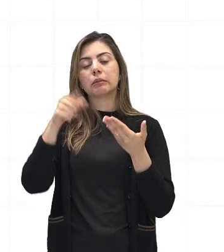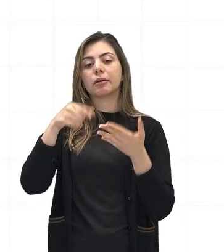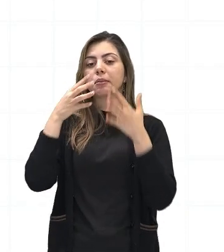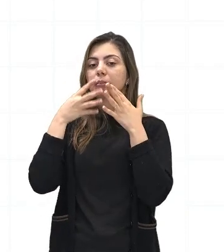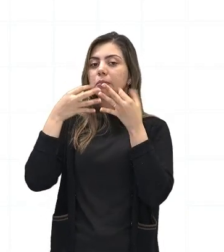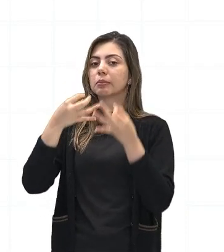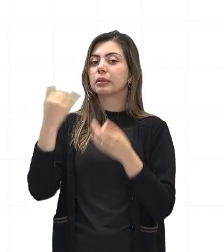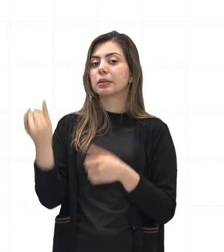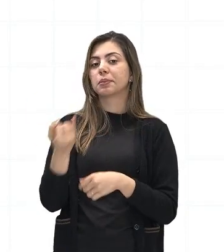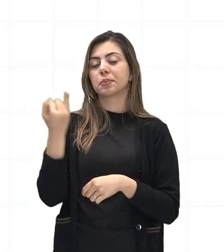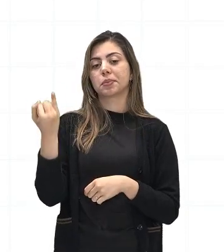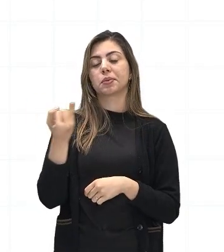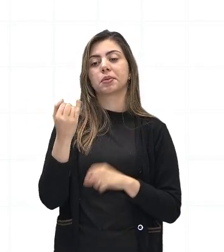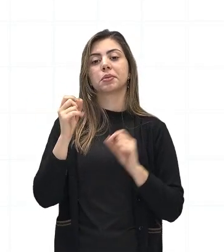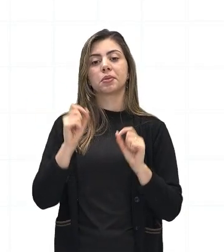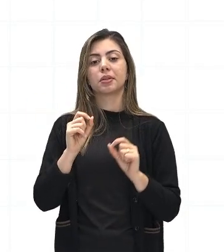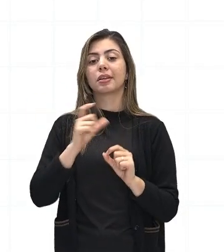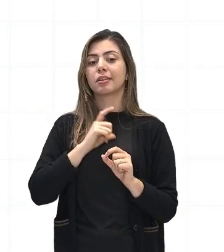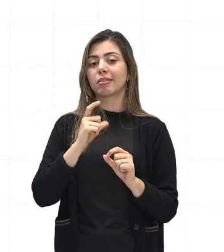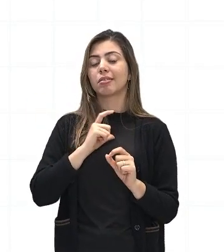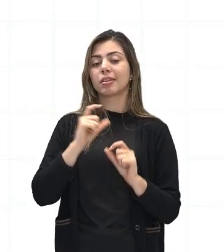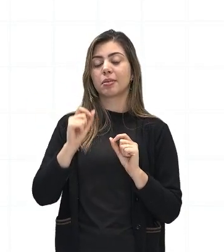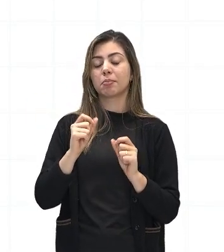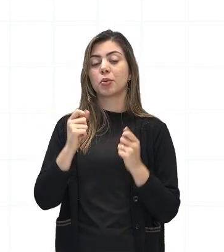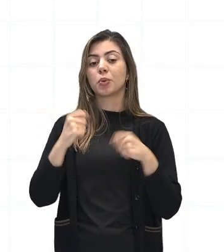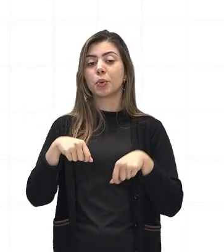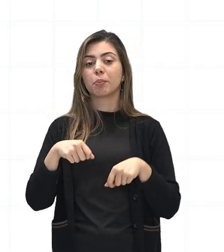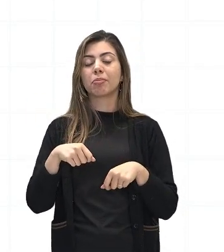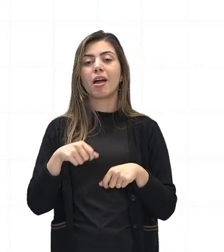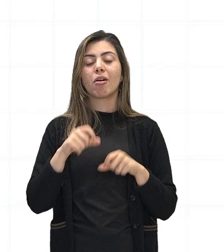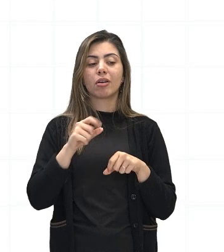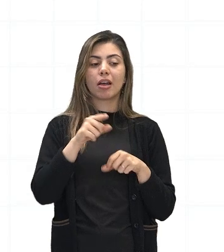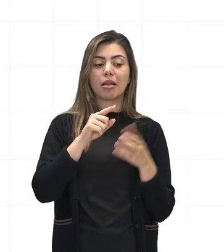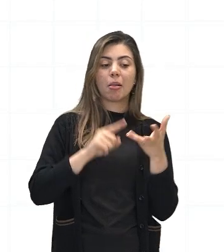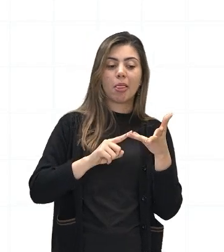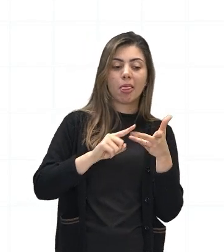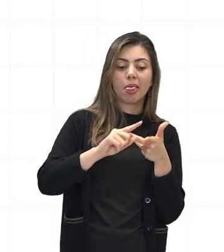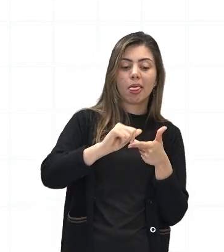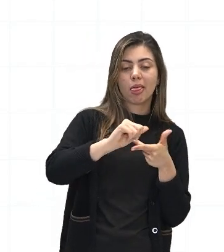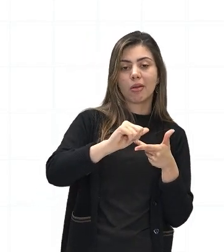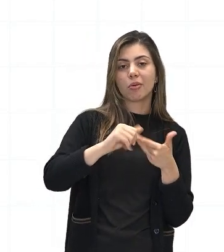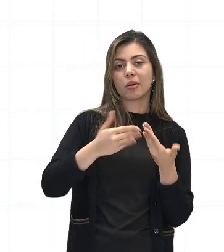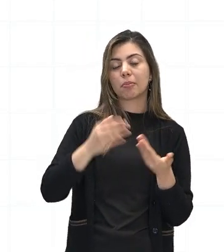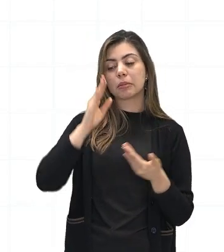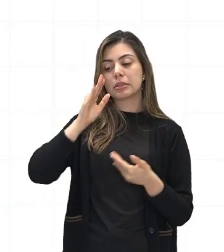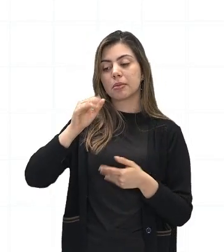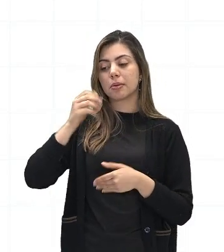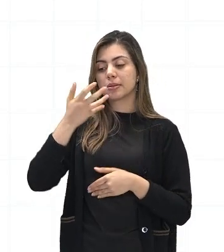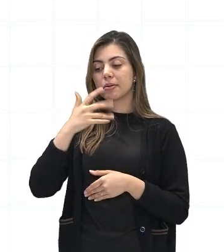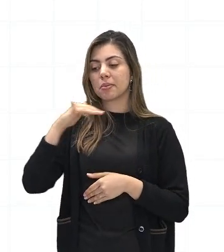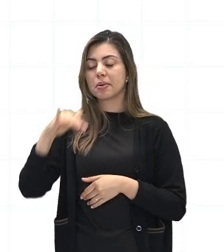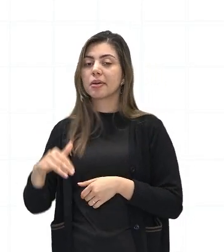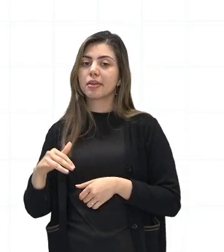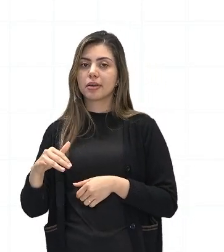importante sobre essa adoção de hábitos incorretos, principalmente na fase escolar,